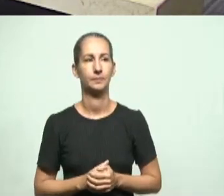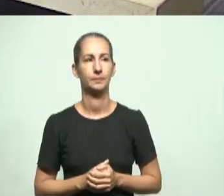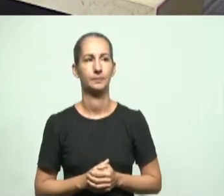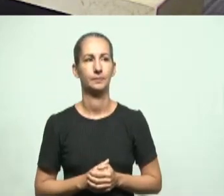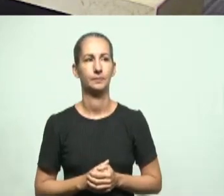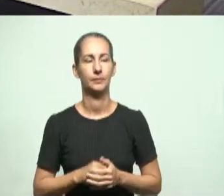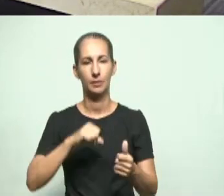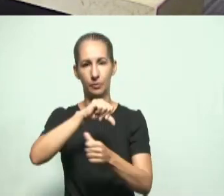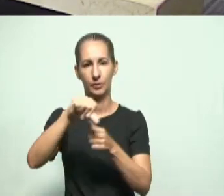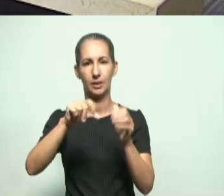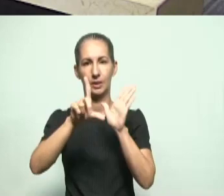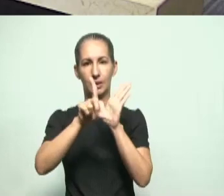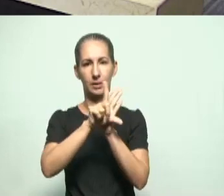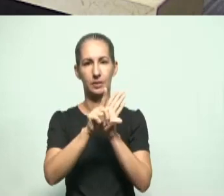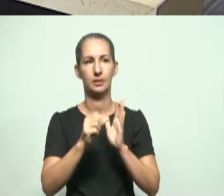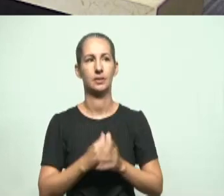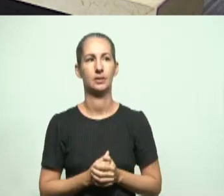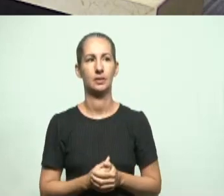Altera a lei